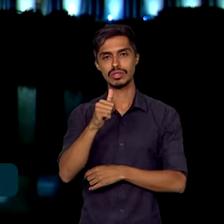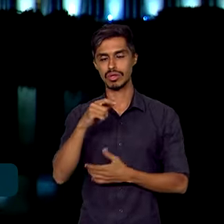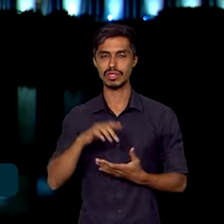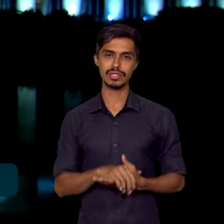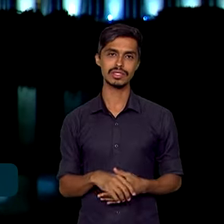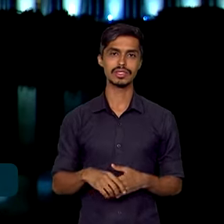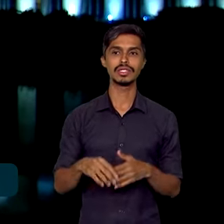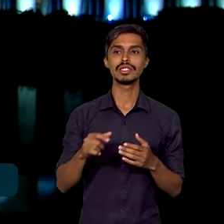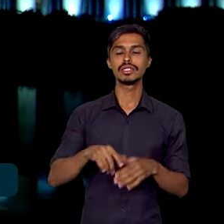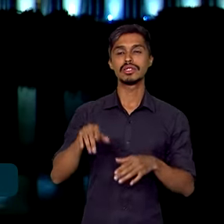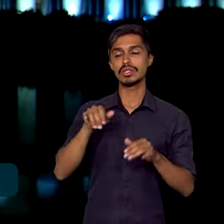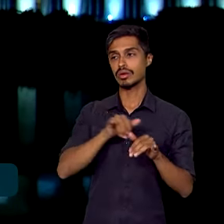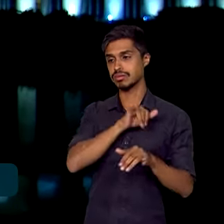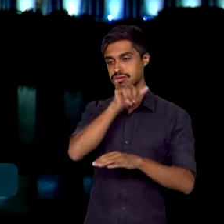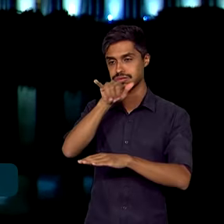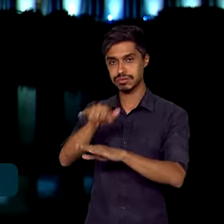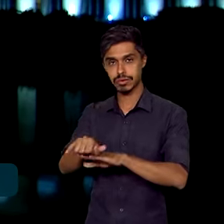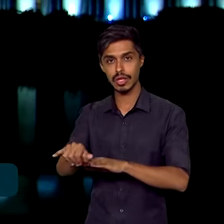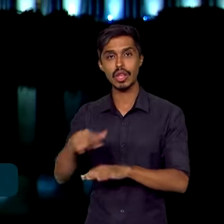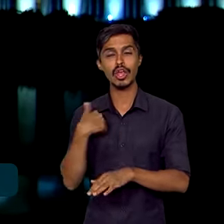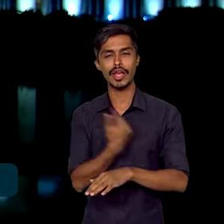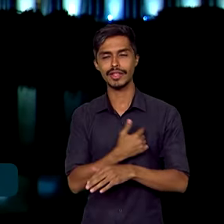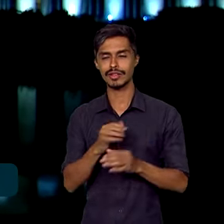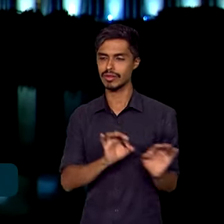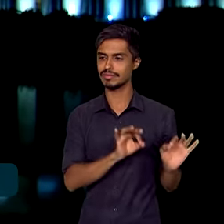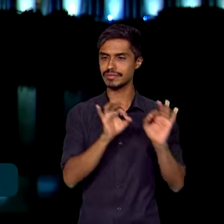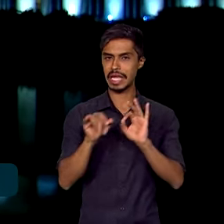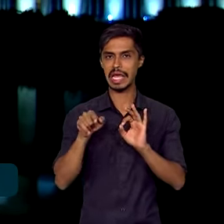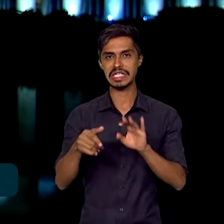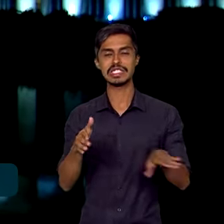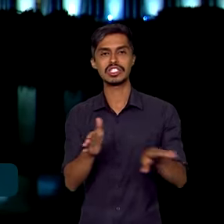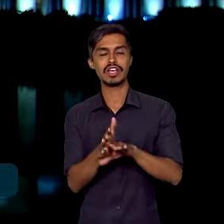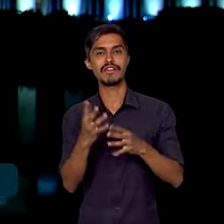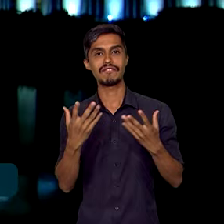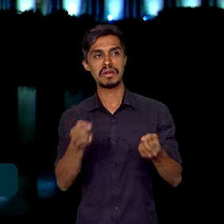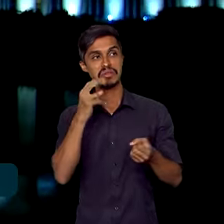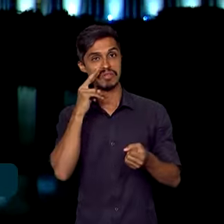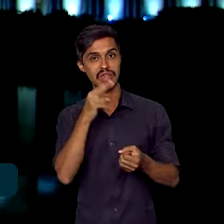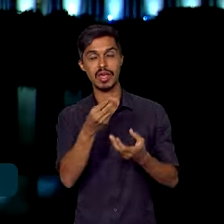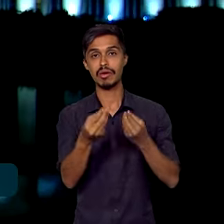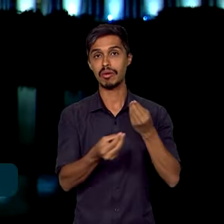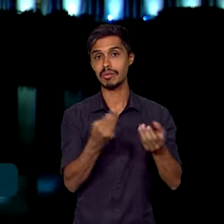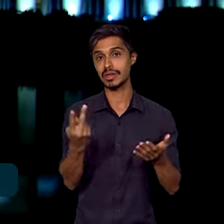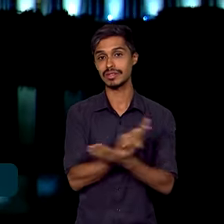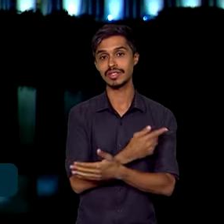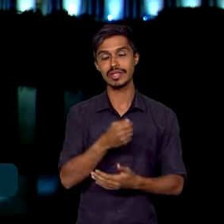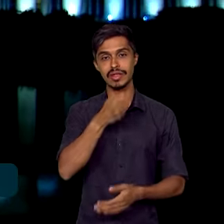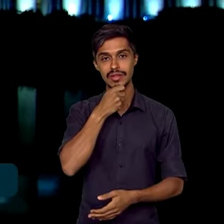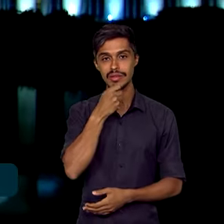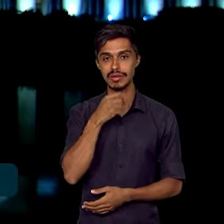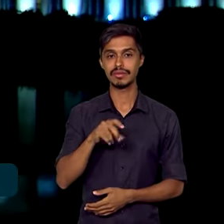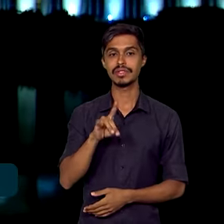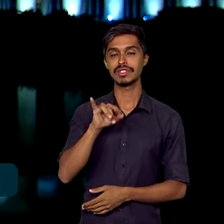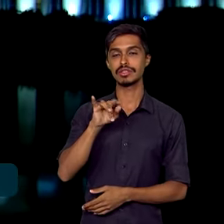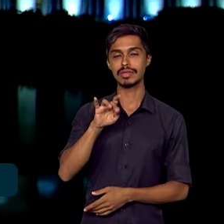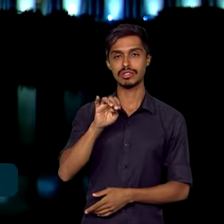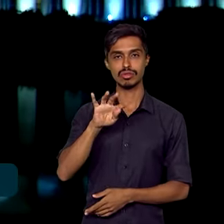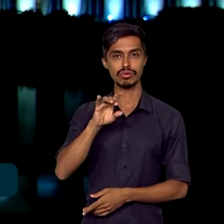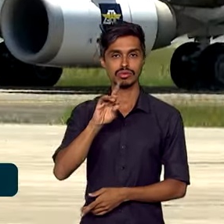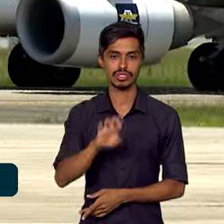aérea de Guarulhos e nós acompanhamos essa chegada. Vamos ver agora na reportagem de Dima